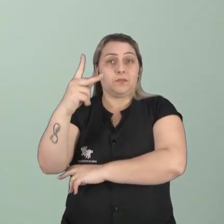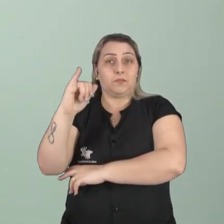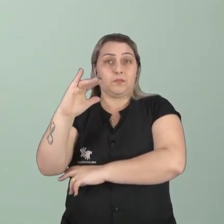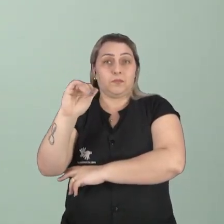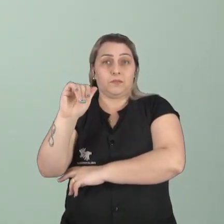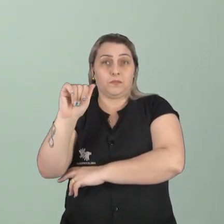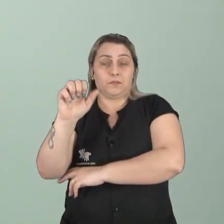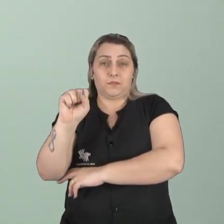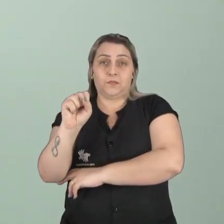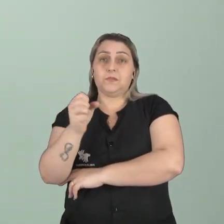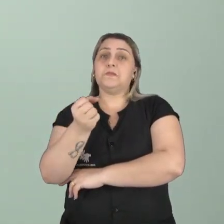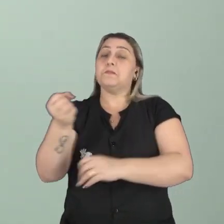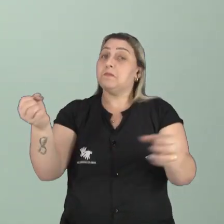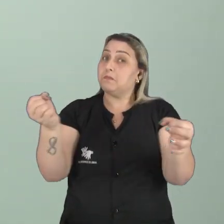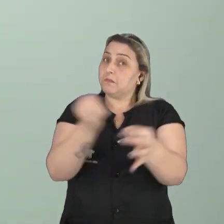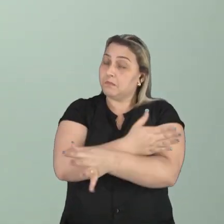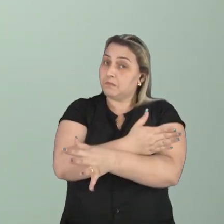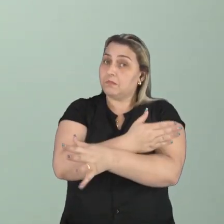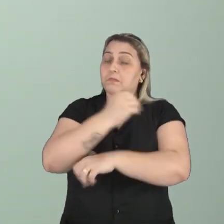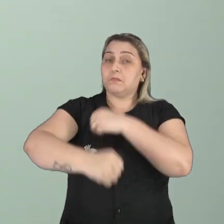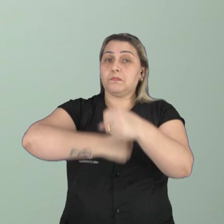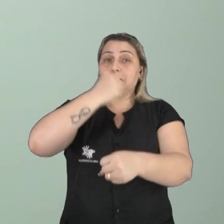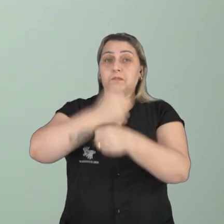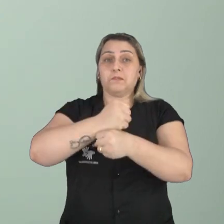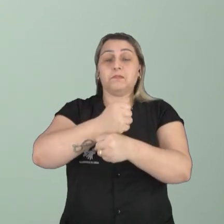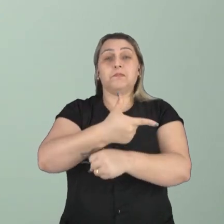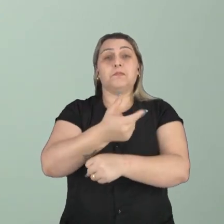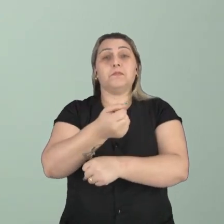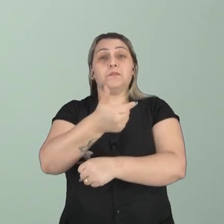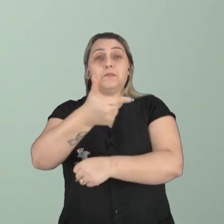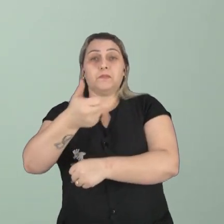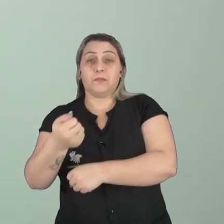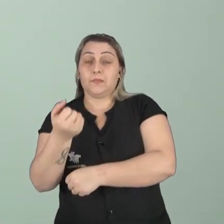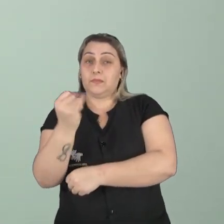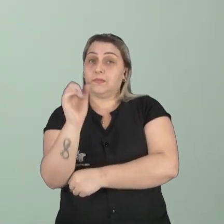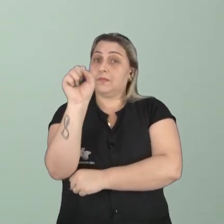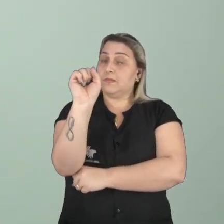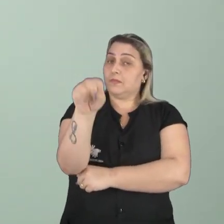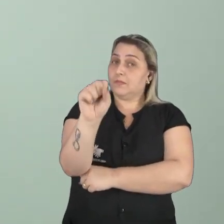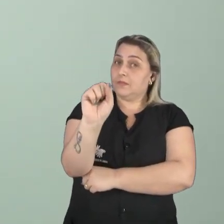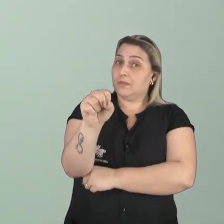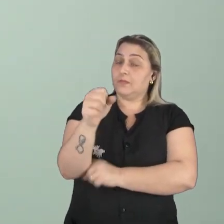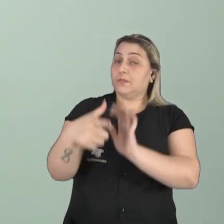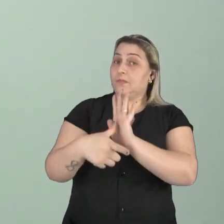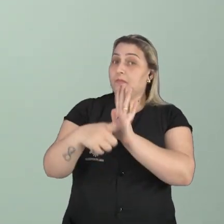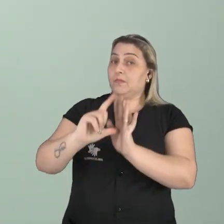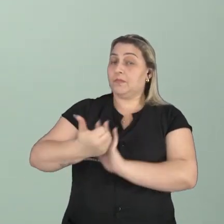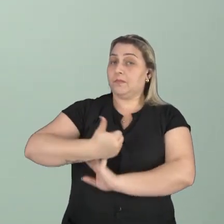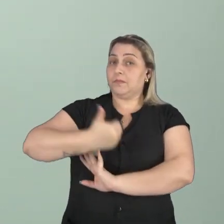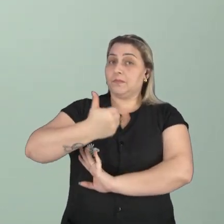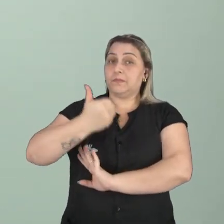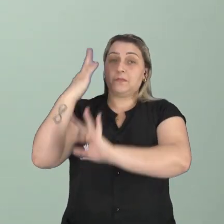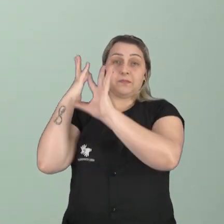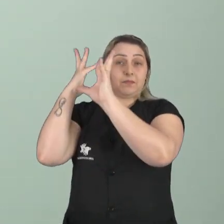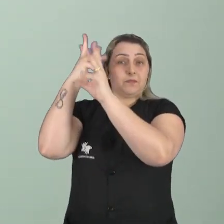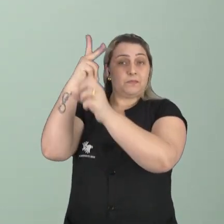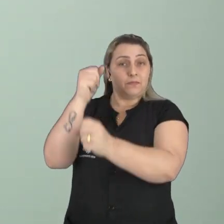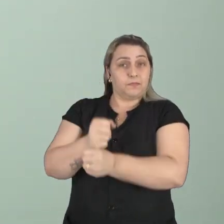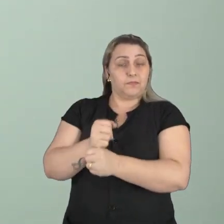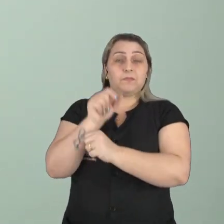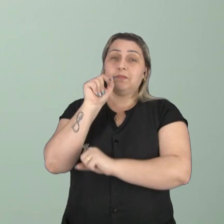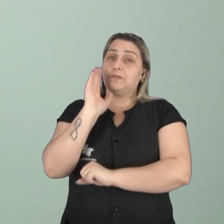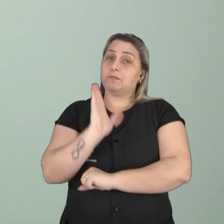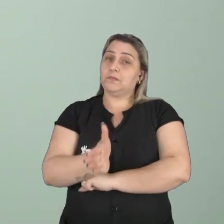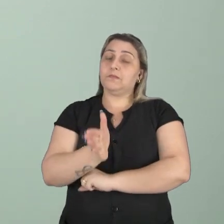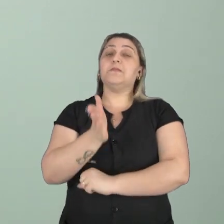Estás pronto para o início do ano letivo 2021? Se você diz que sim, primeiro vamos dar uma revisada